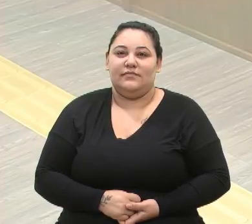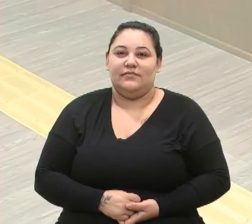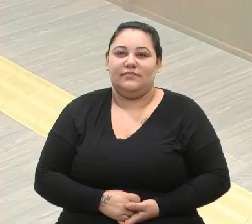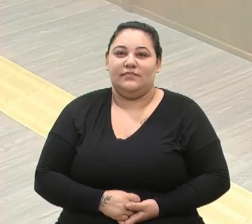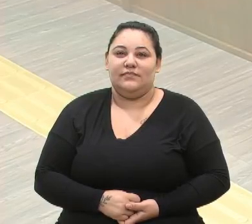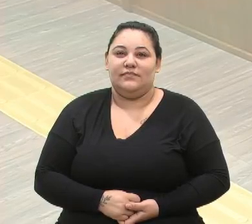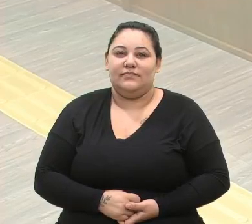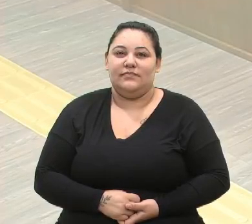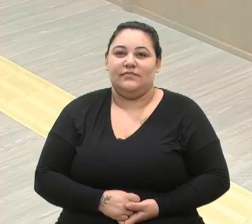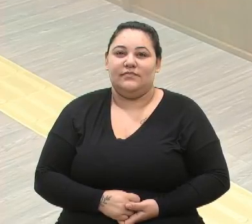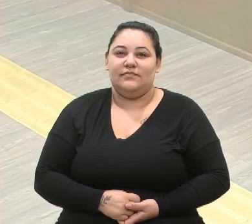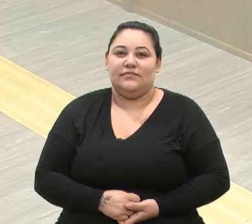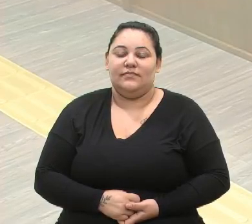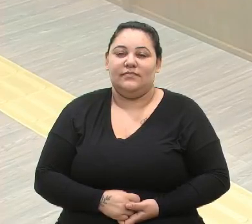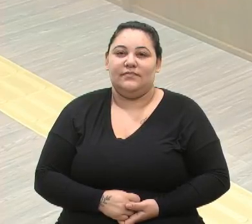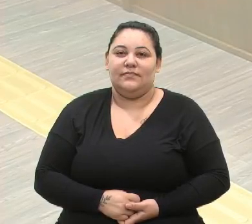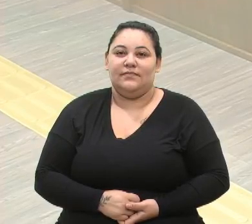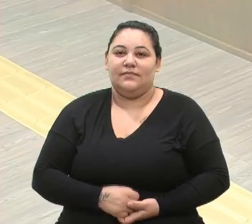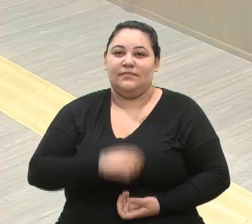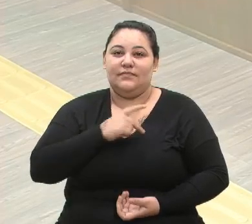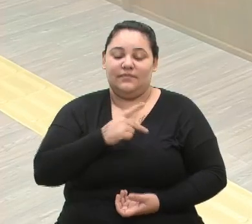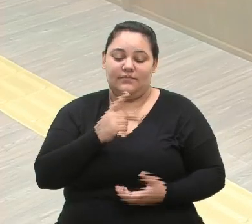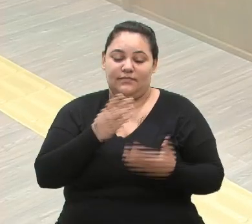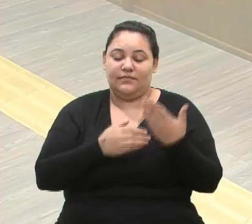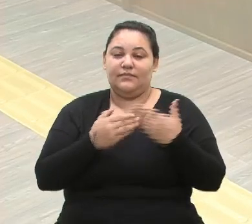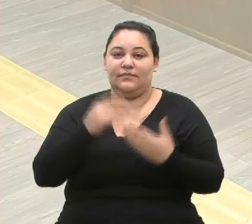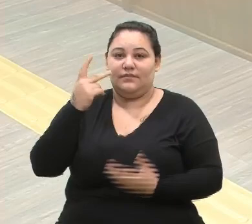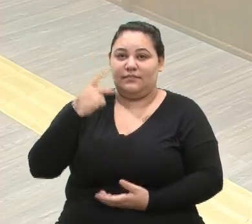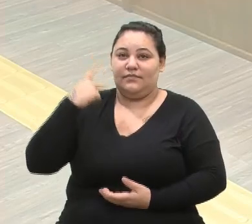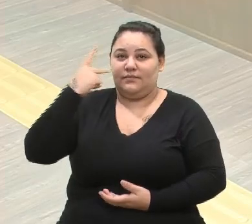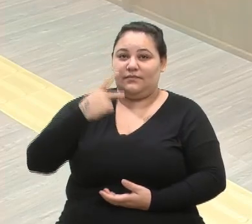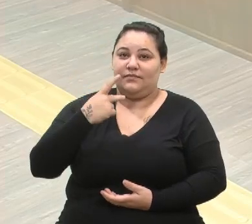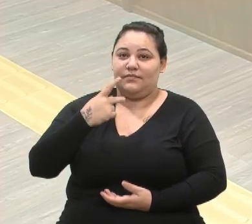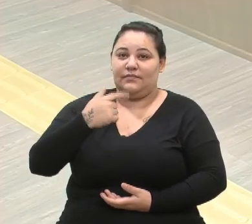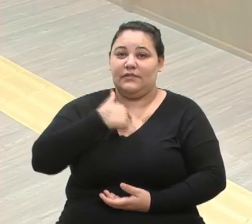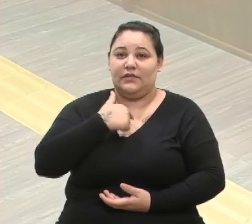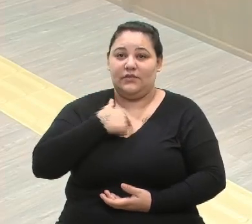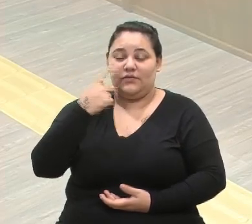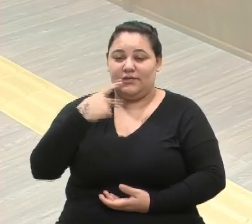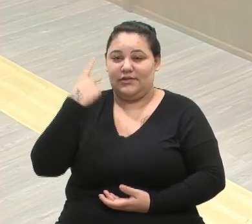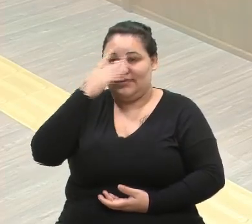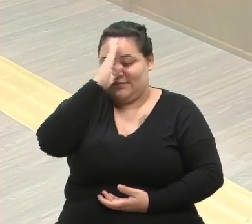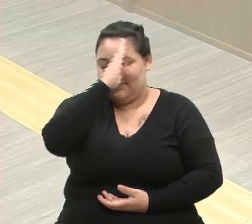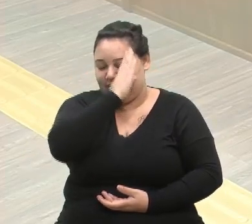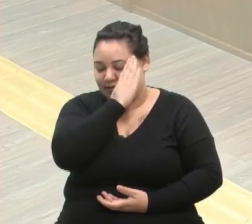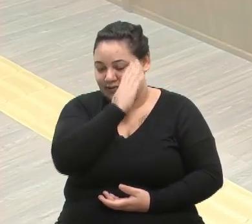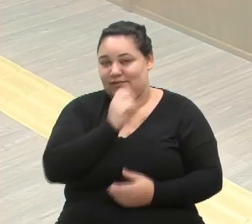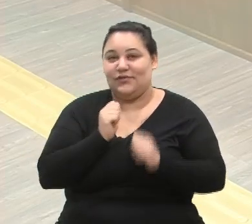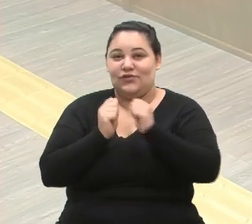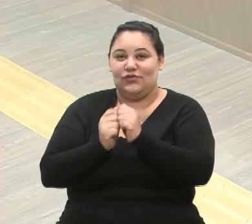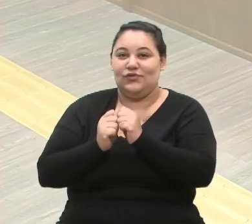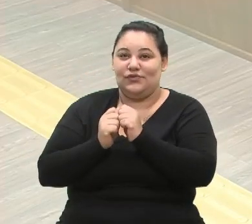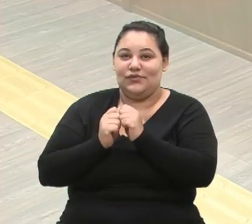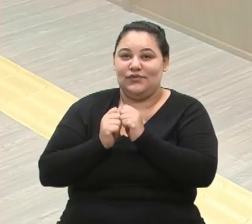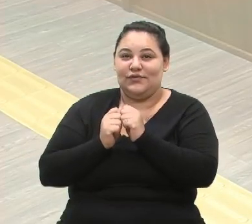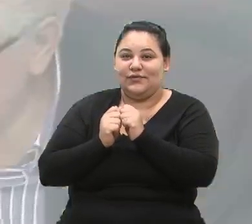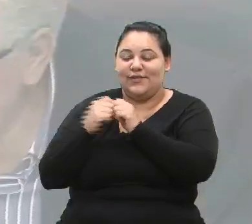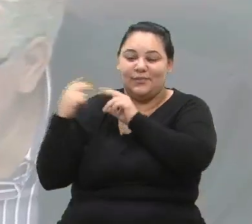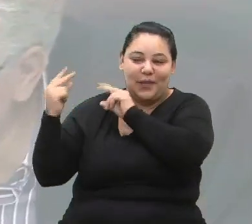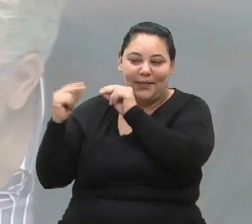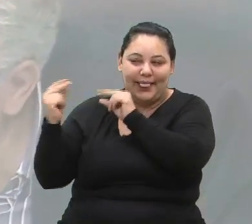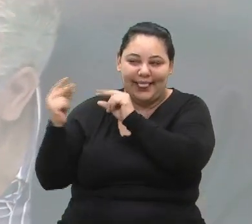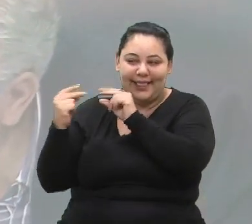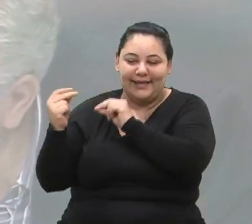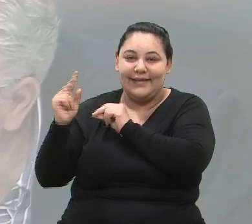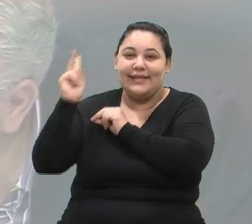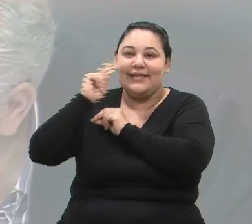Senhora presidente, senhores vereadores, estava eu e o vereador Bressan aqui fora dos microfones fazendo um